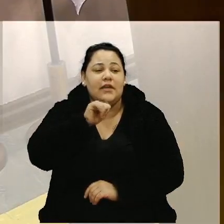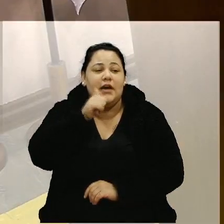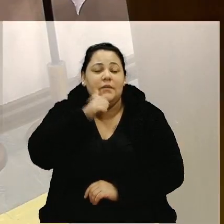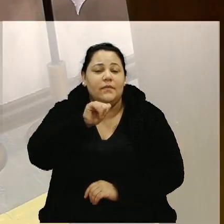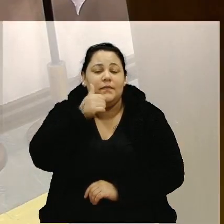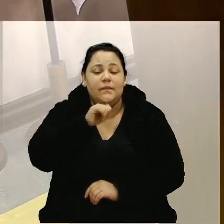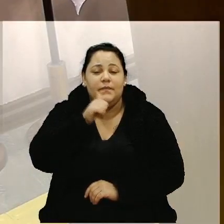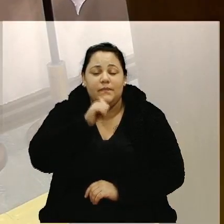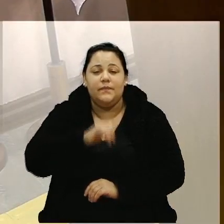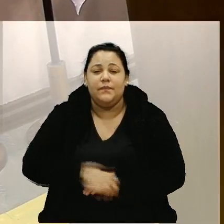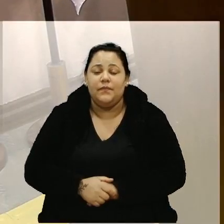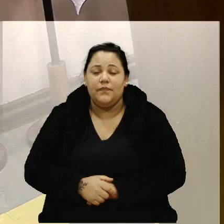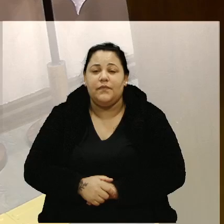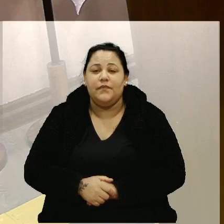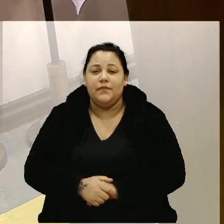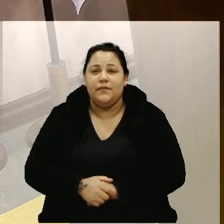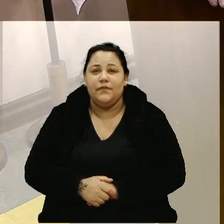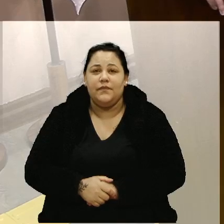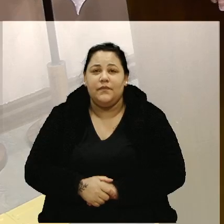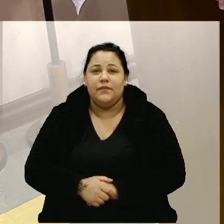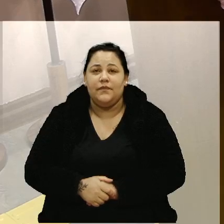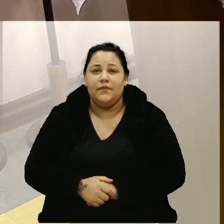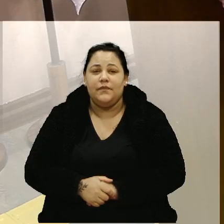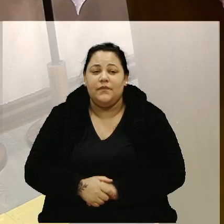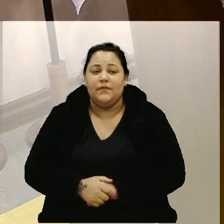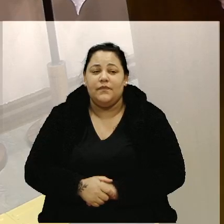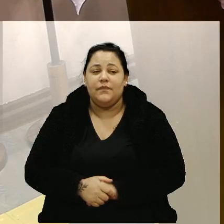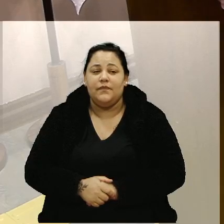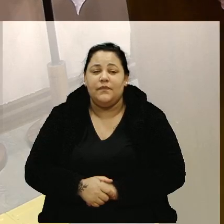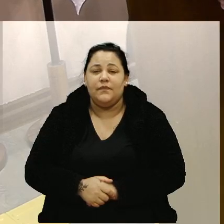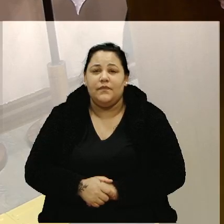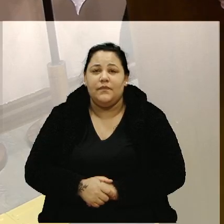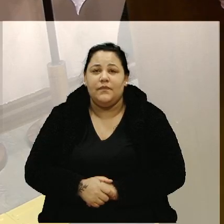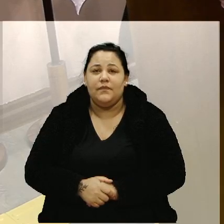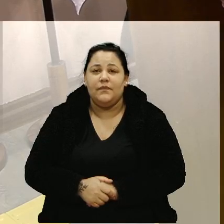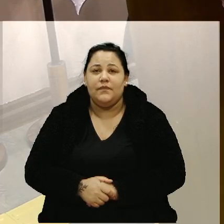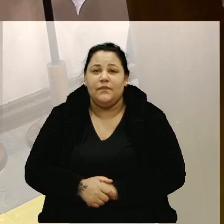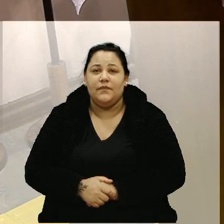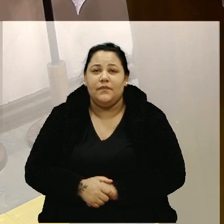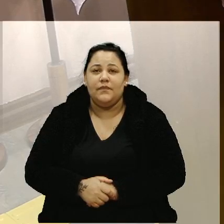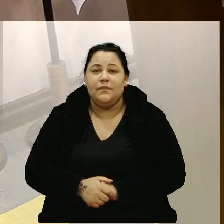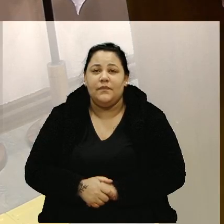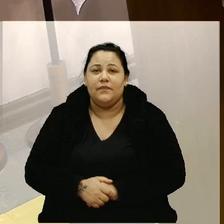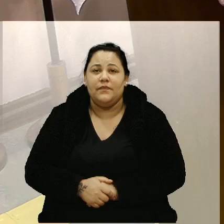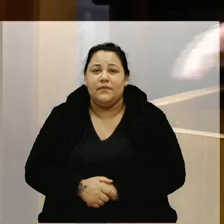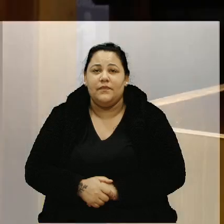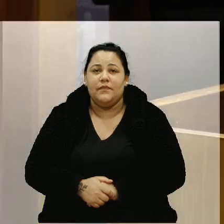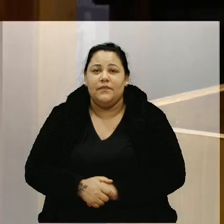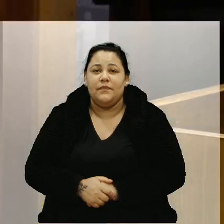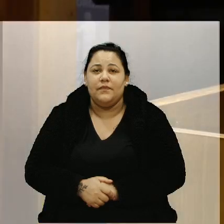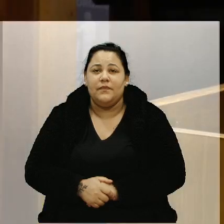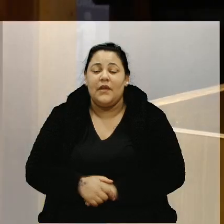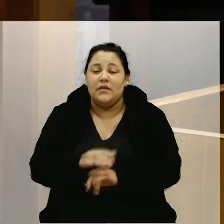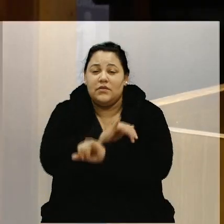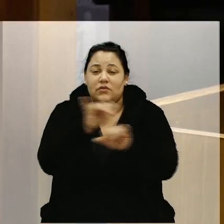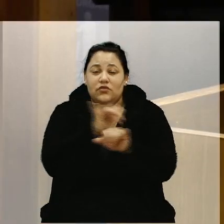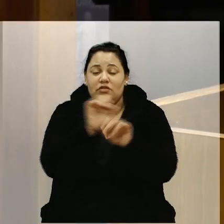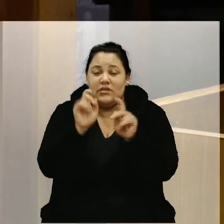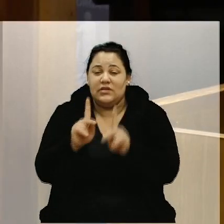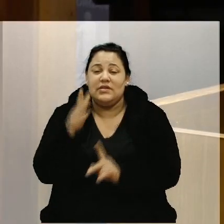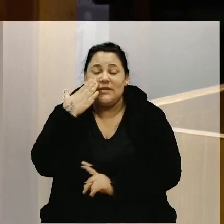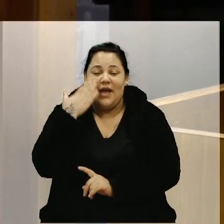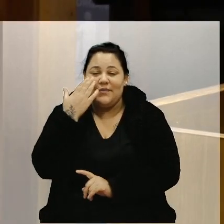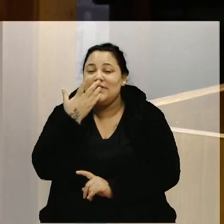Excelente, vereador Bressan. Acho todos os nossos corações aqui ficam felizes com essa notícia e quem sabe logo a